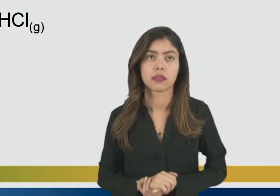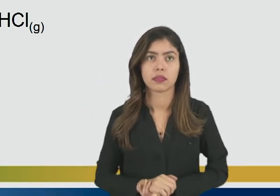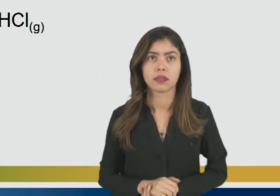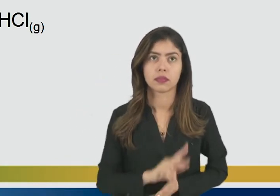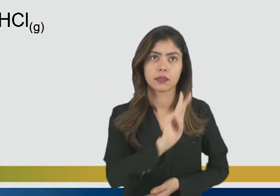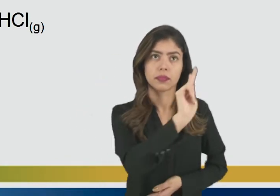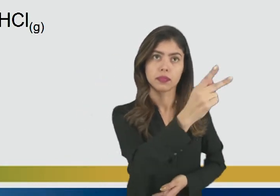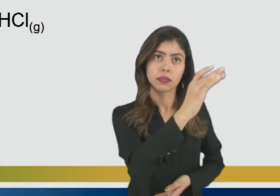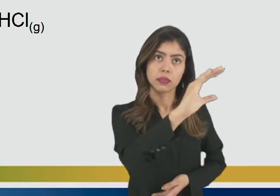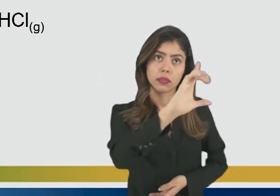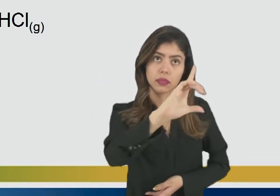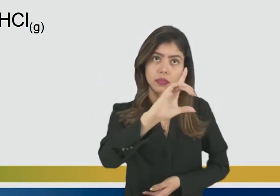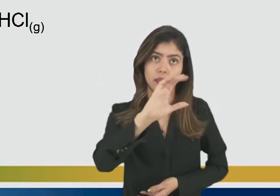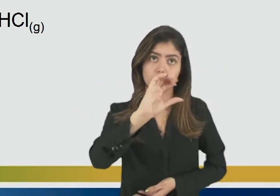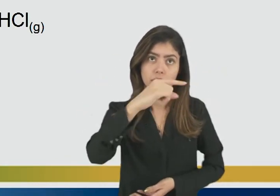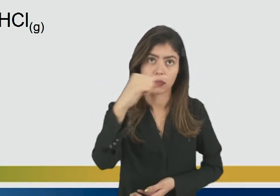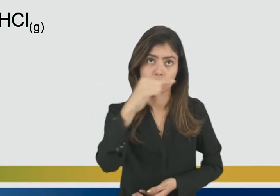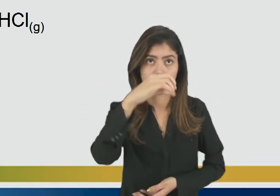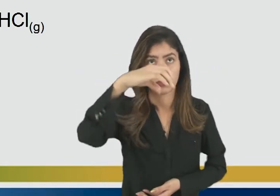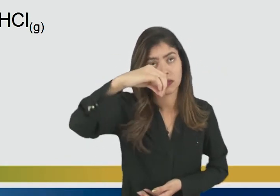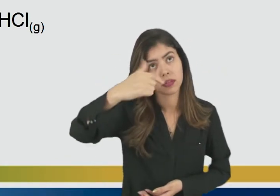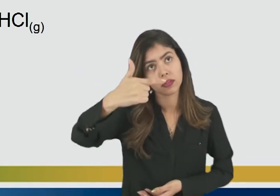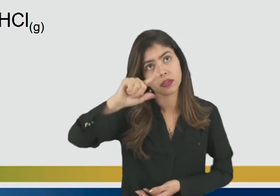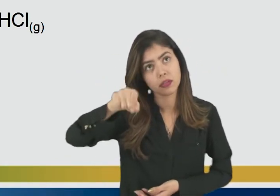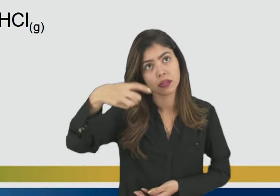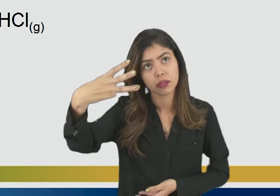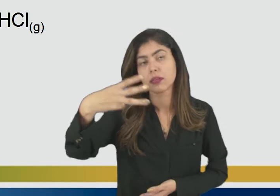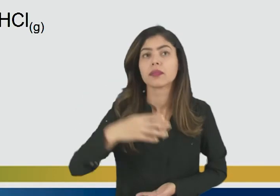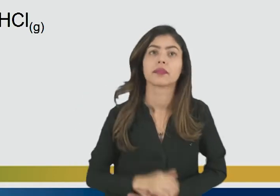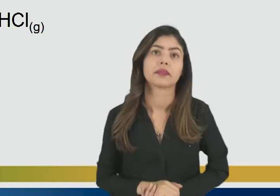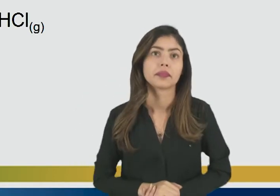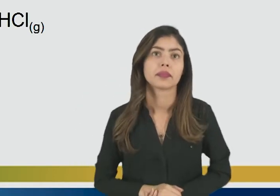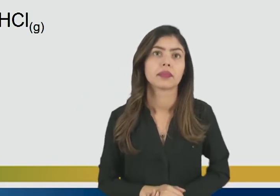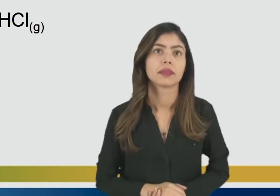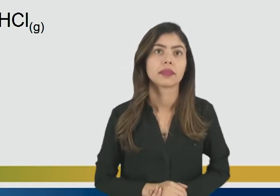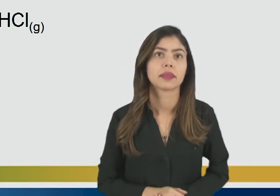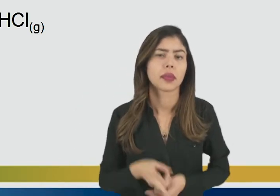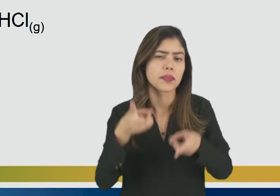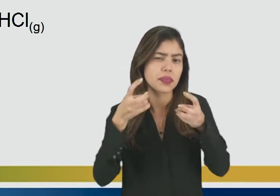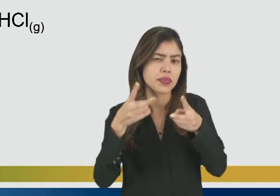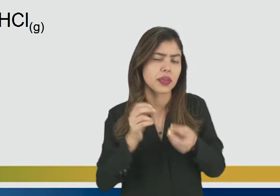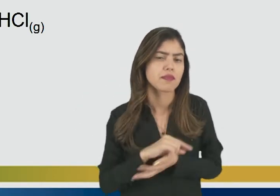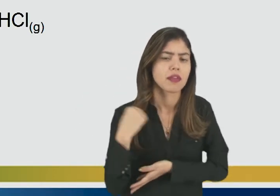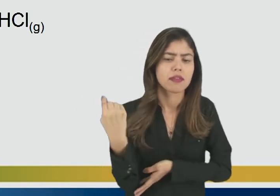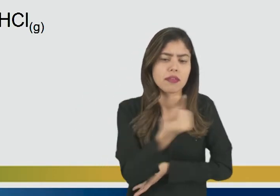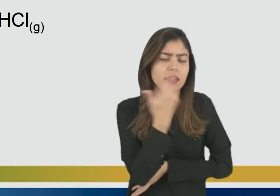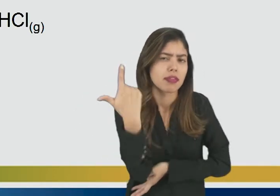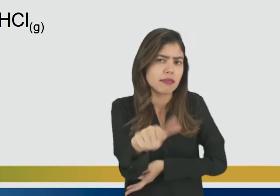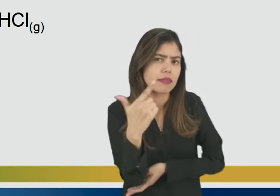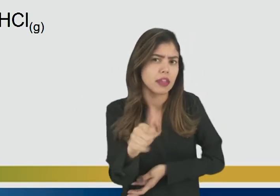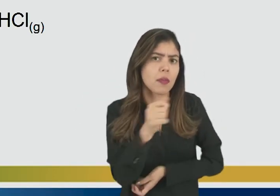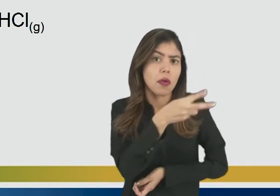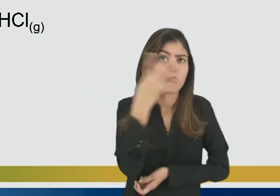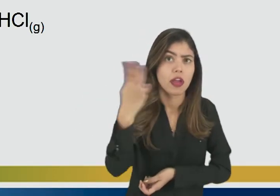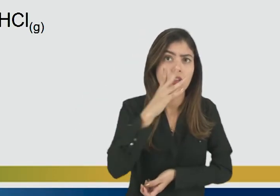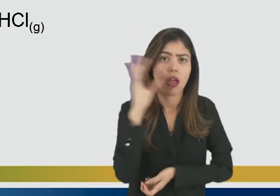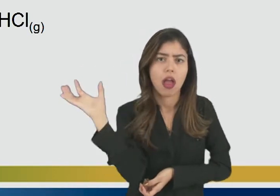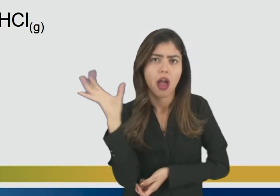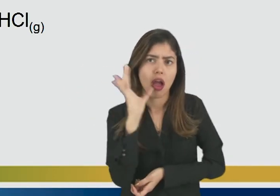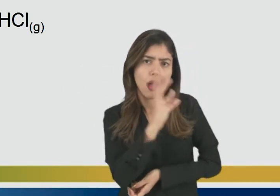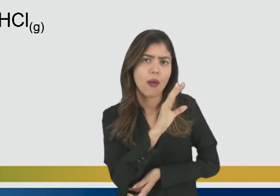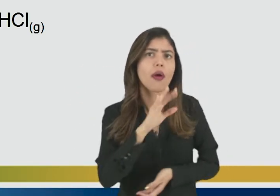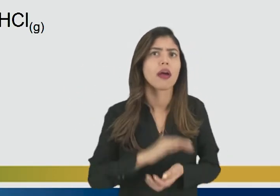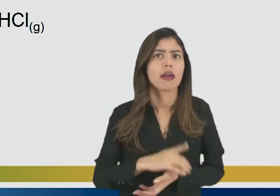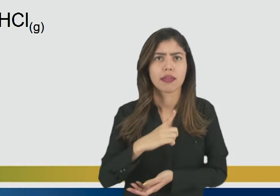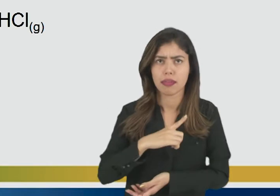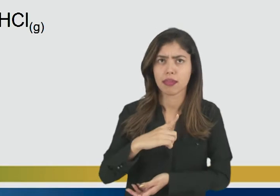134,5. Do ácido clorídrico, menos 92,3. Perceba que nós não temos a quantidade de calor do gás